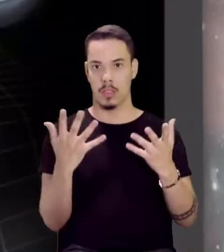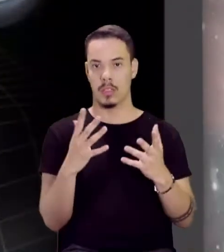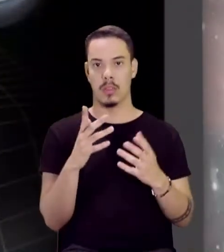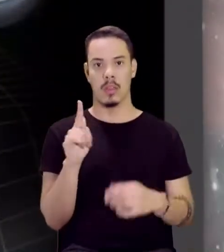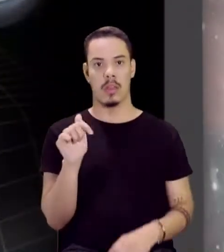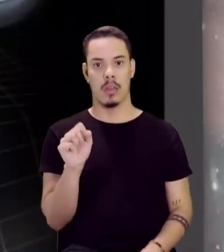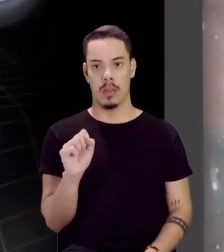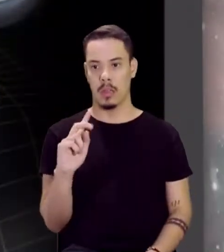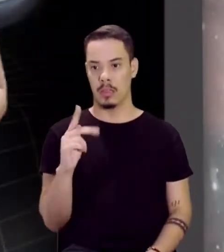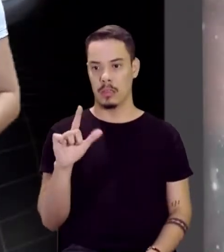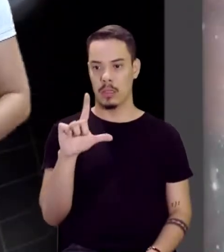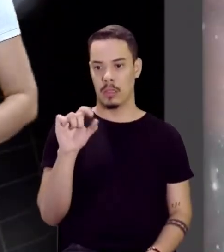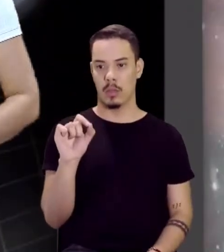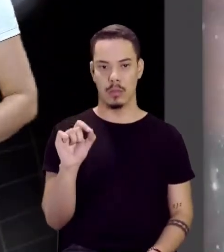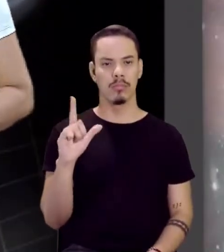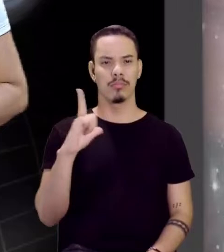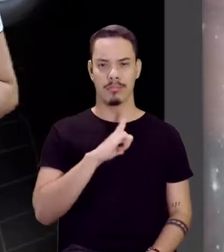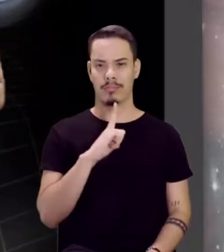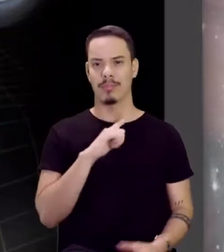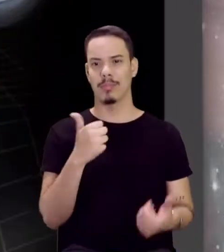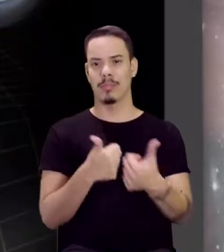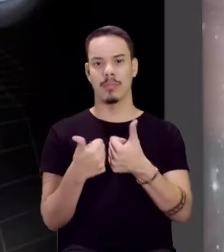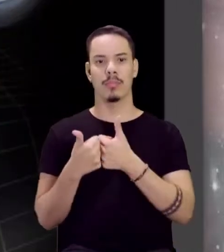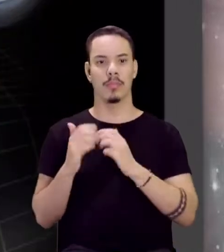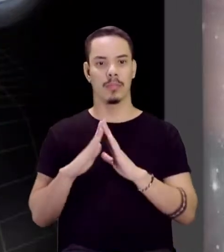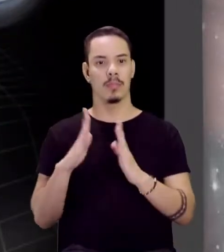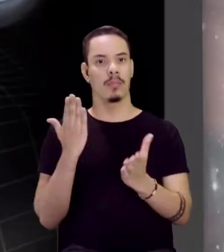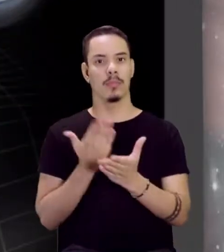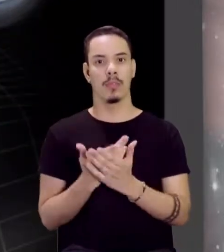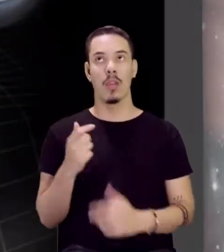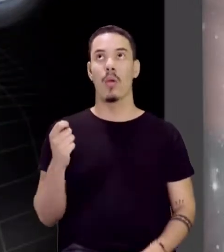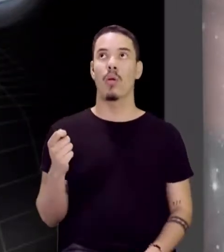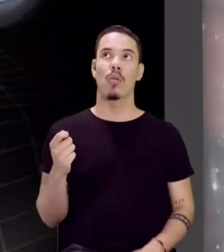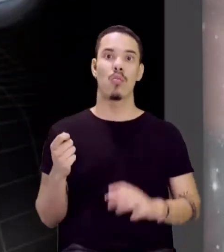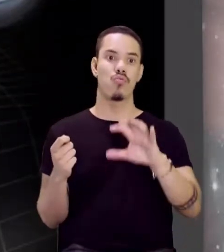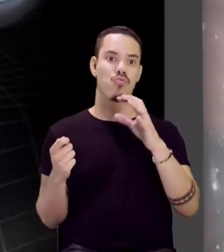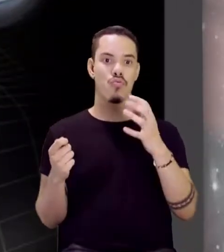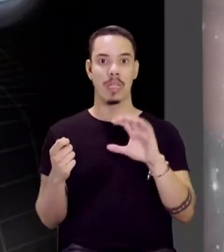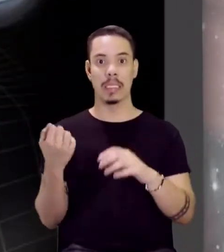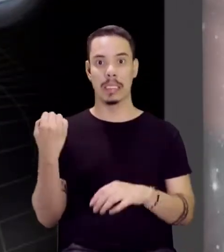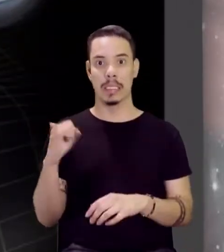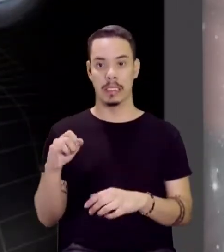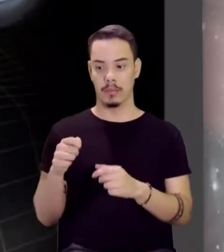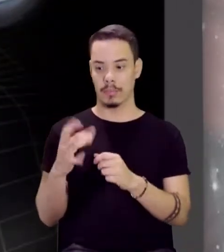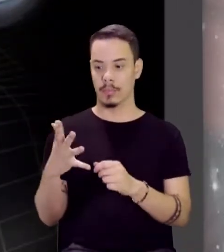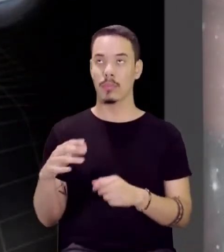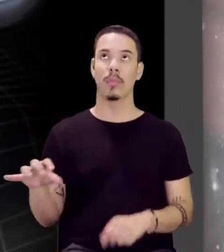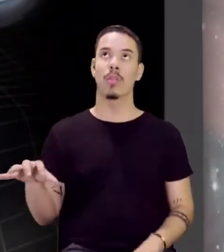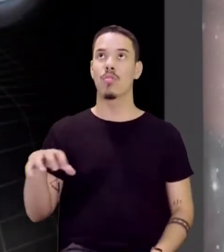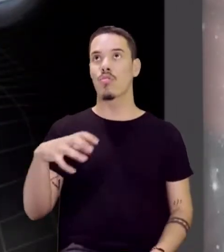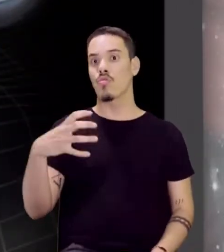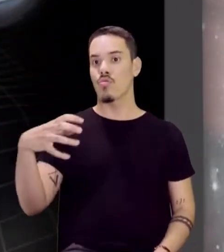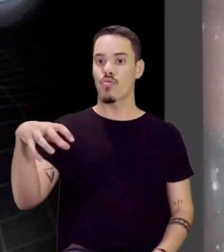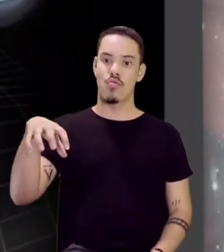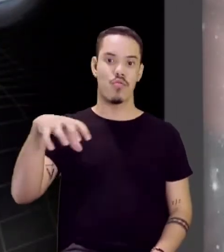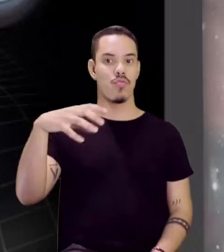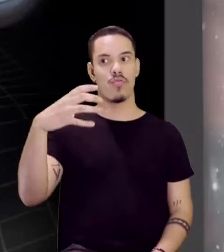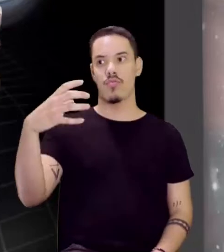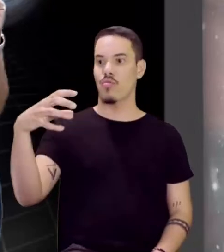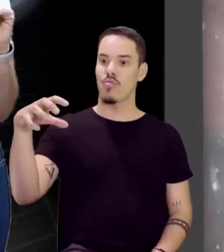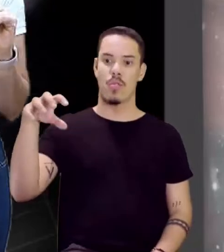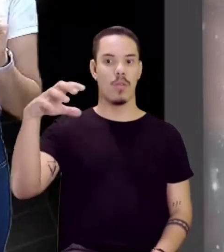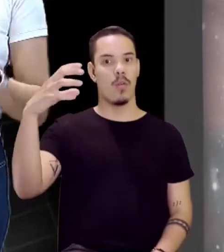vendendo perto de escola, esse negócio. Aquele balão que fica sempre amarrado, porque se você solta ele tchau, vai